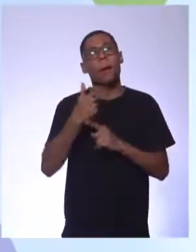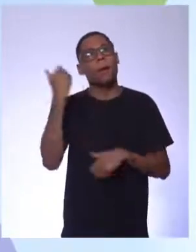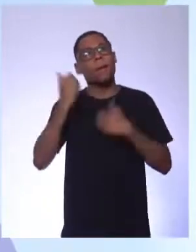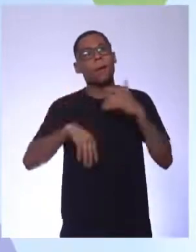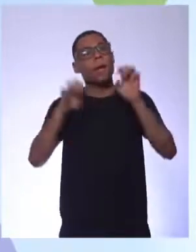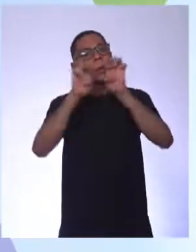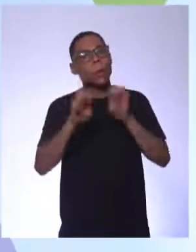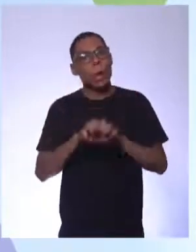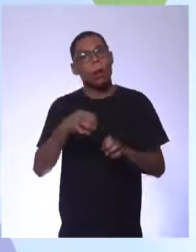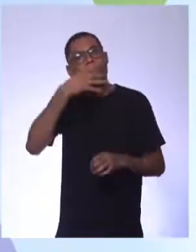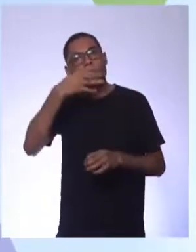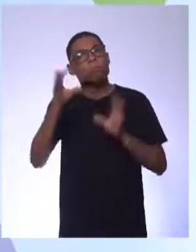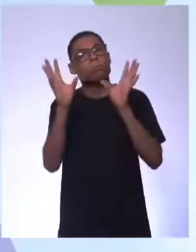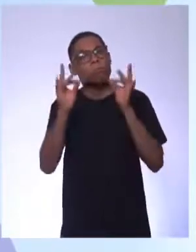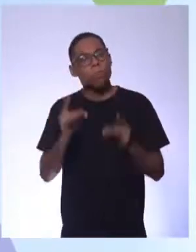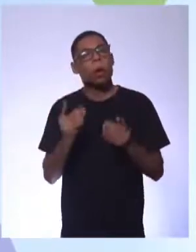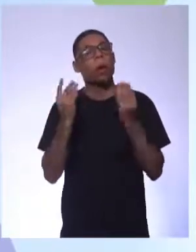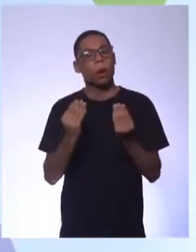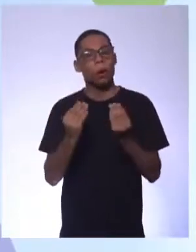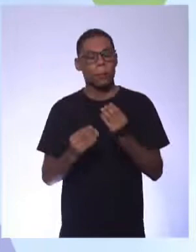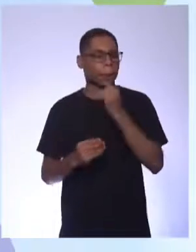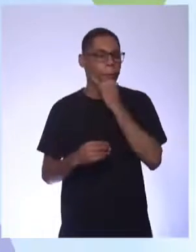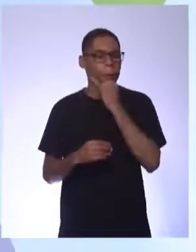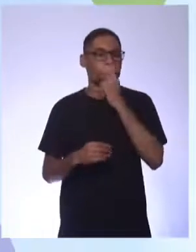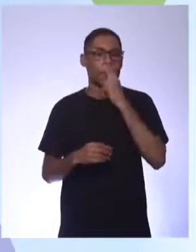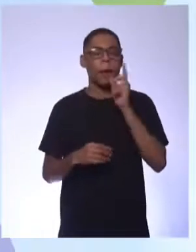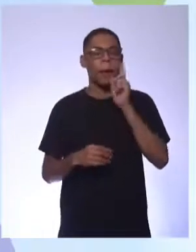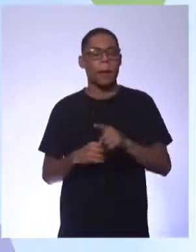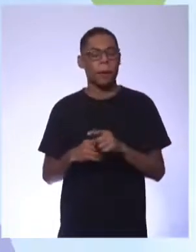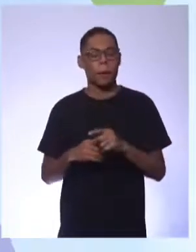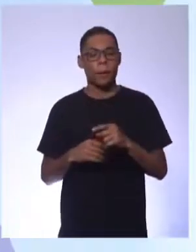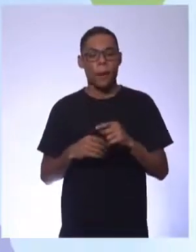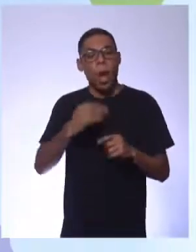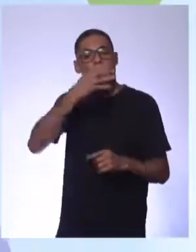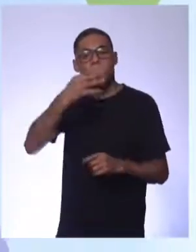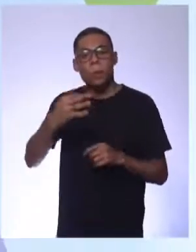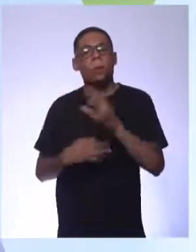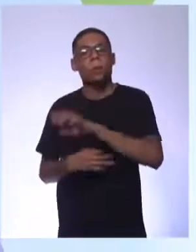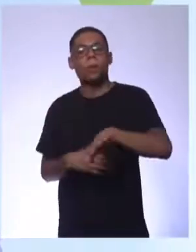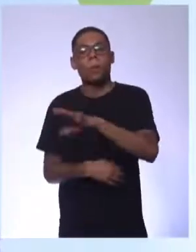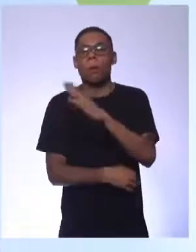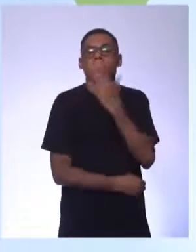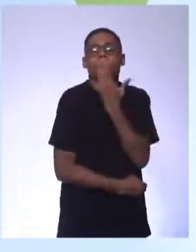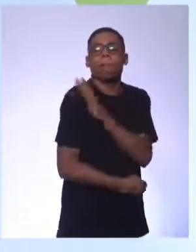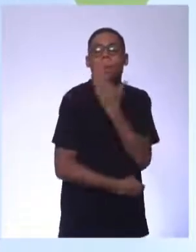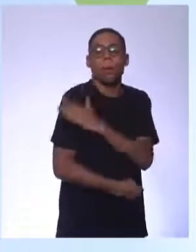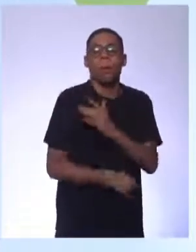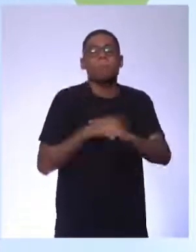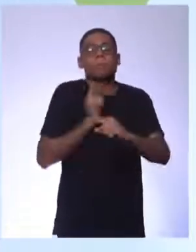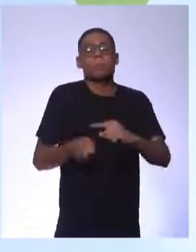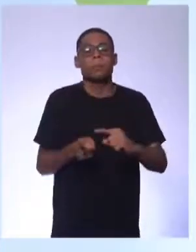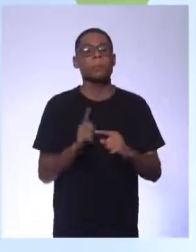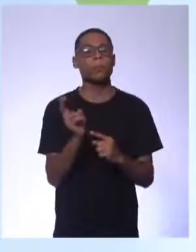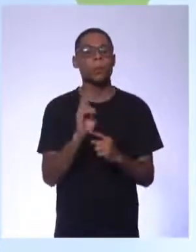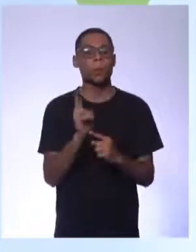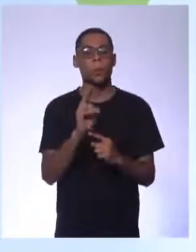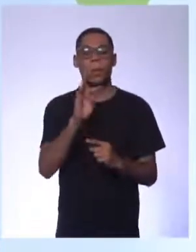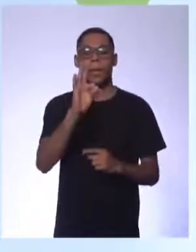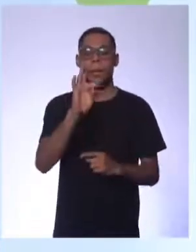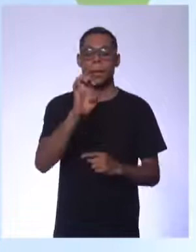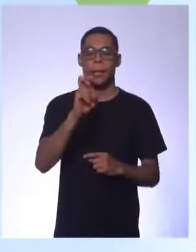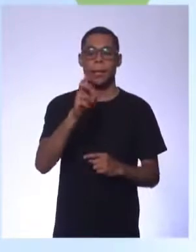o artigo de opinião é taxado de maneira preconceituosa e pejorativa com o nome de